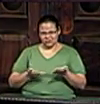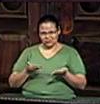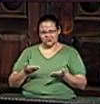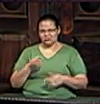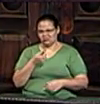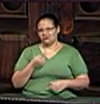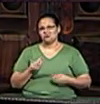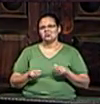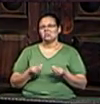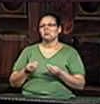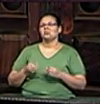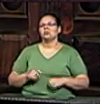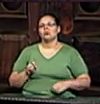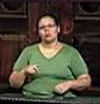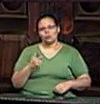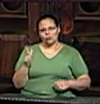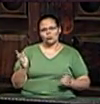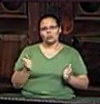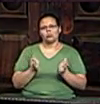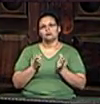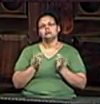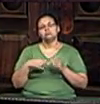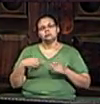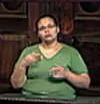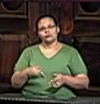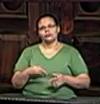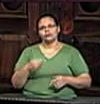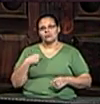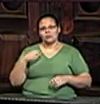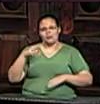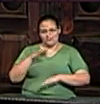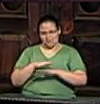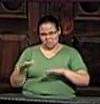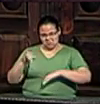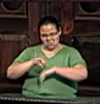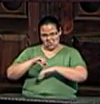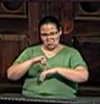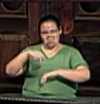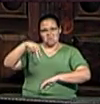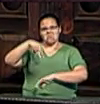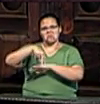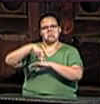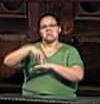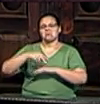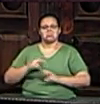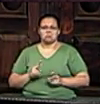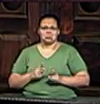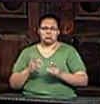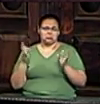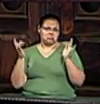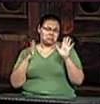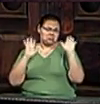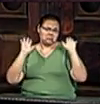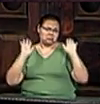maneira. Quando outra categoria chega aqui, sobe em cima desse raio dessa mesa e fica por isso mesmo. Obrigado, senhor presidente.